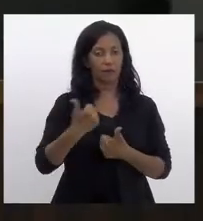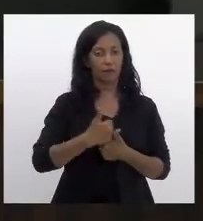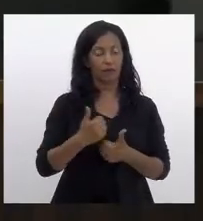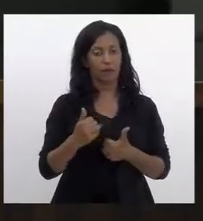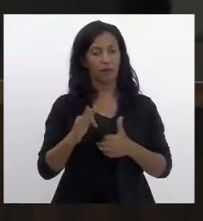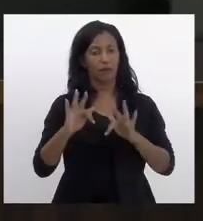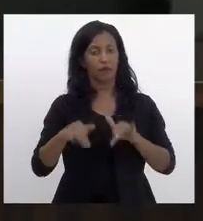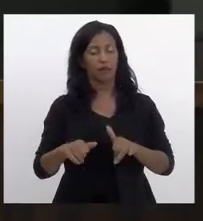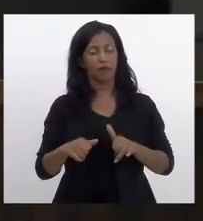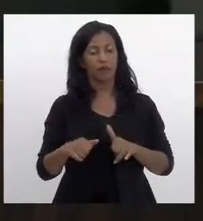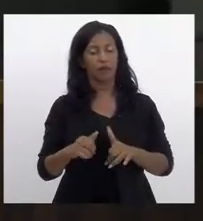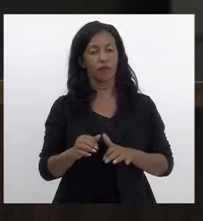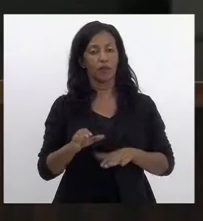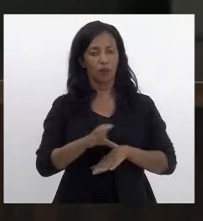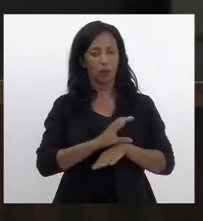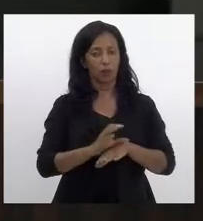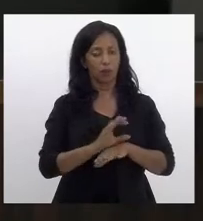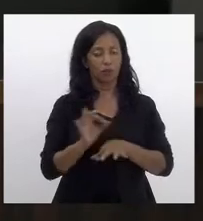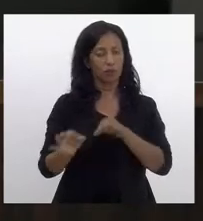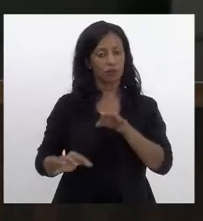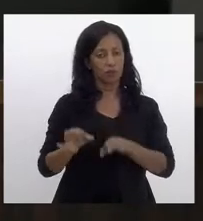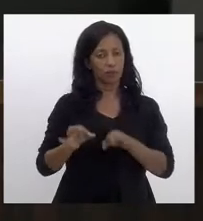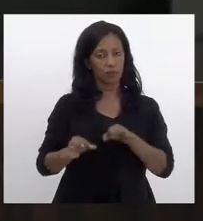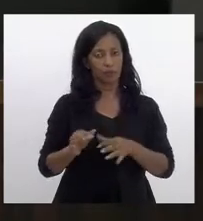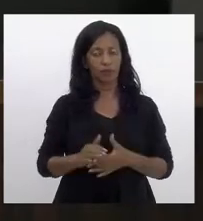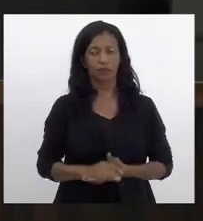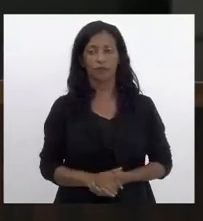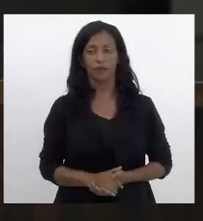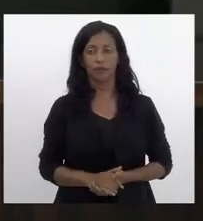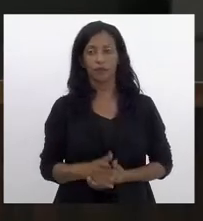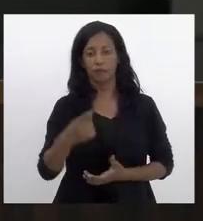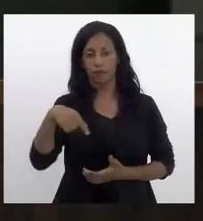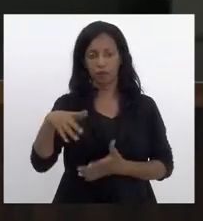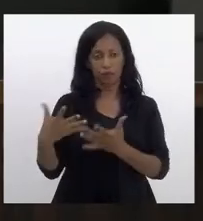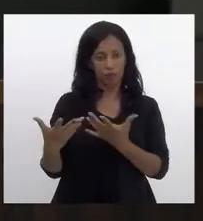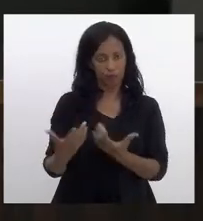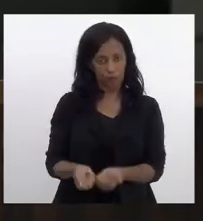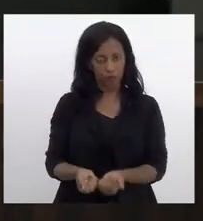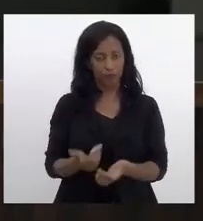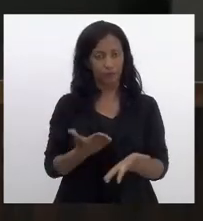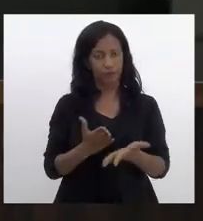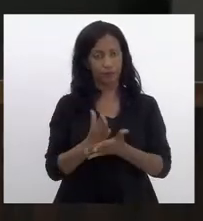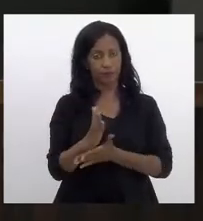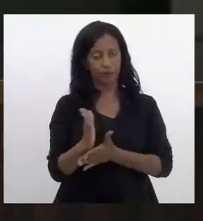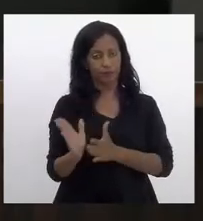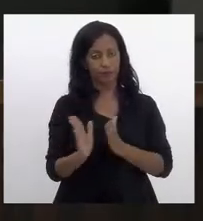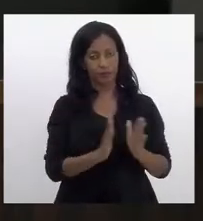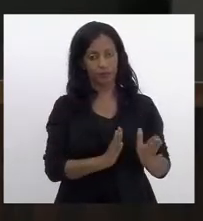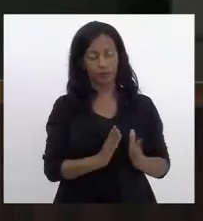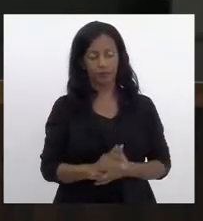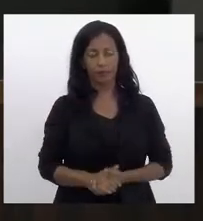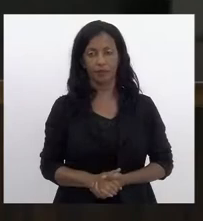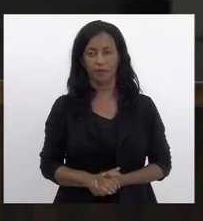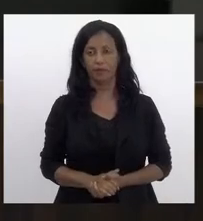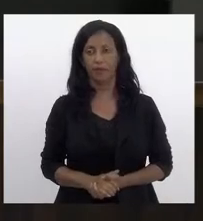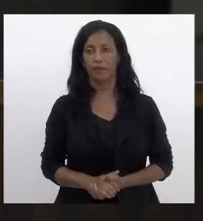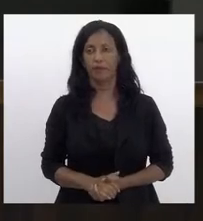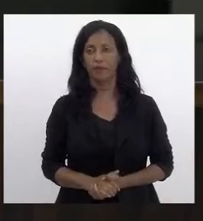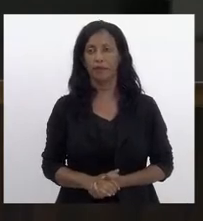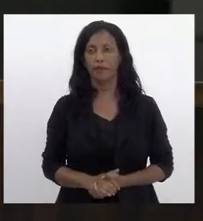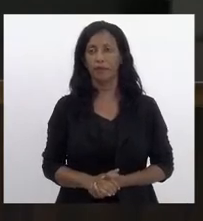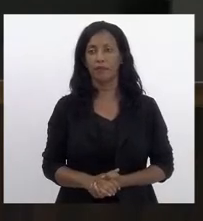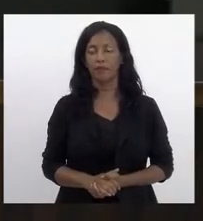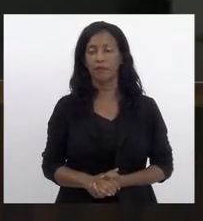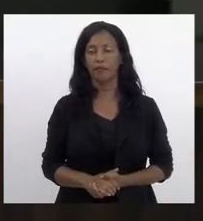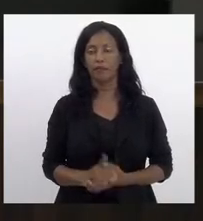final de redação da Comissão de Constituição e Justiça. Senhores que aprovam, permaneçam como estão. Aprovado, vai a autógrafo. Parabenizar